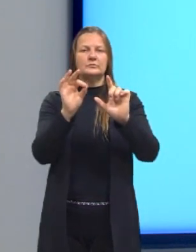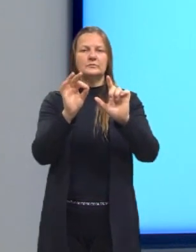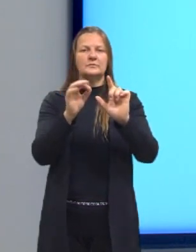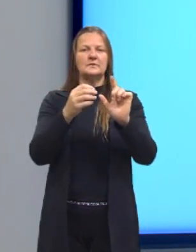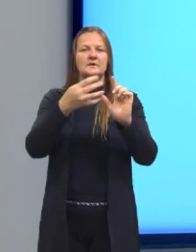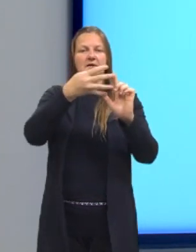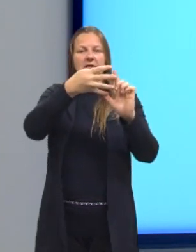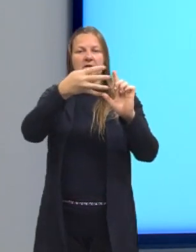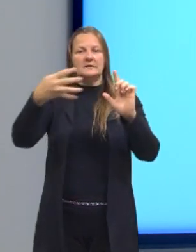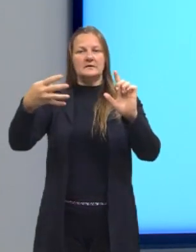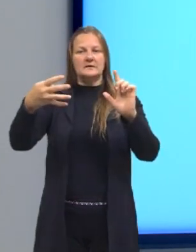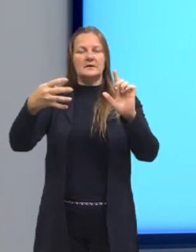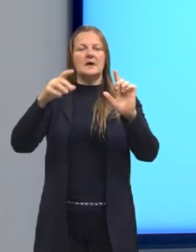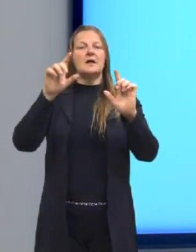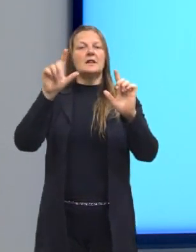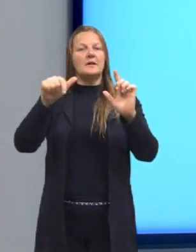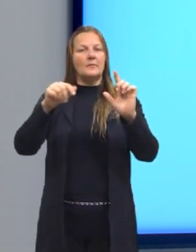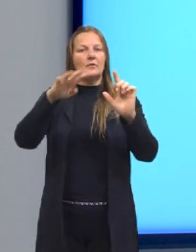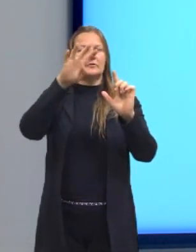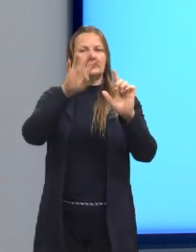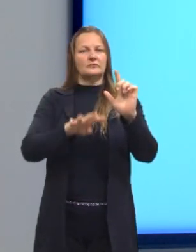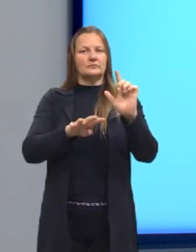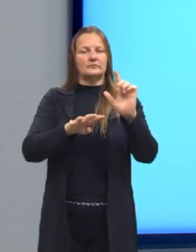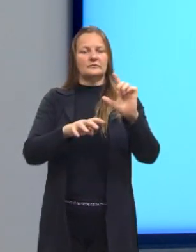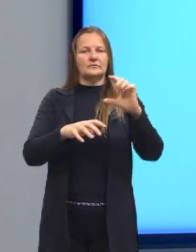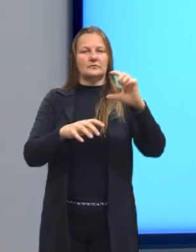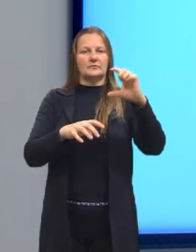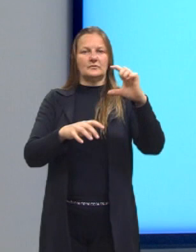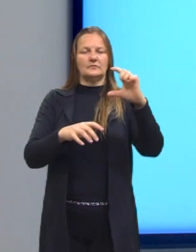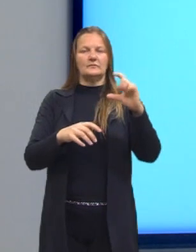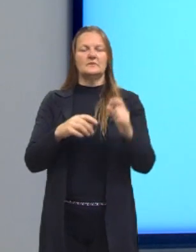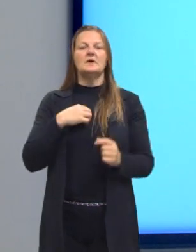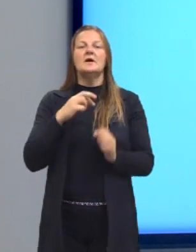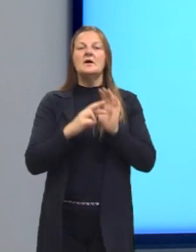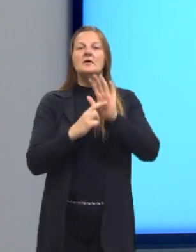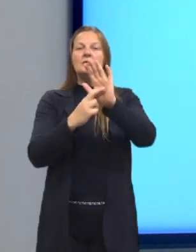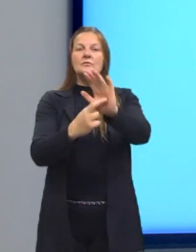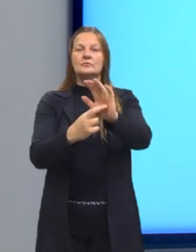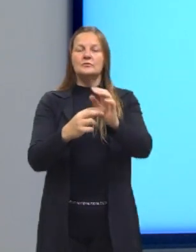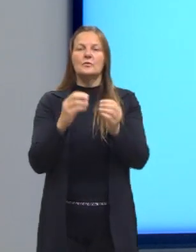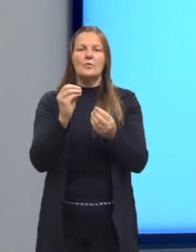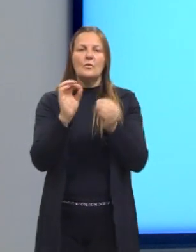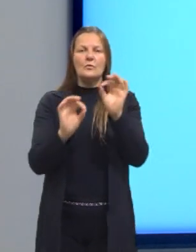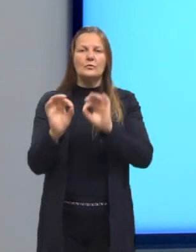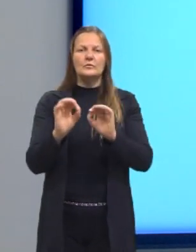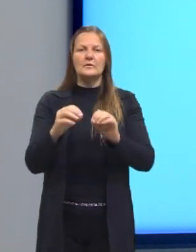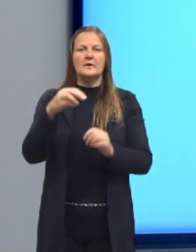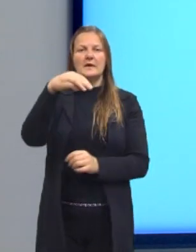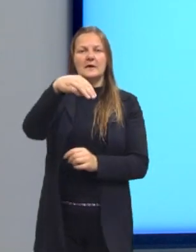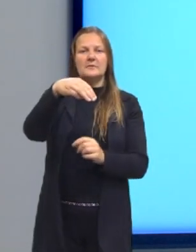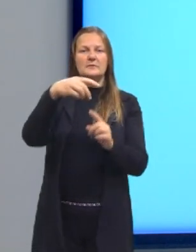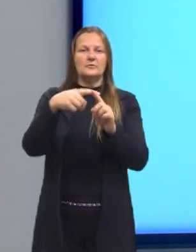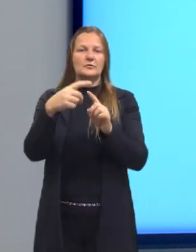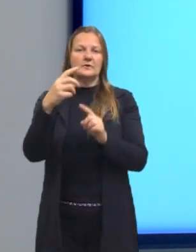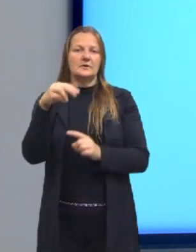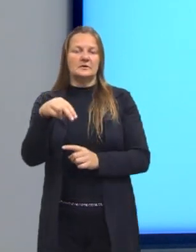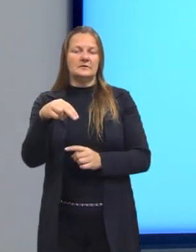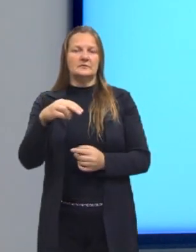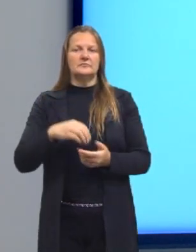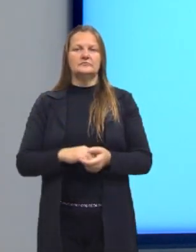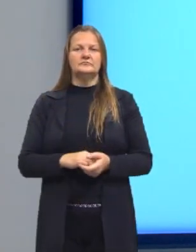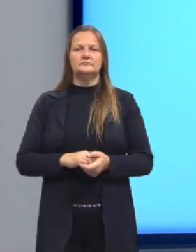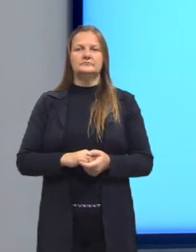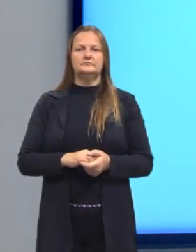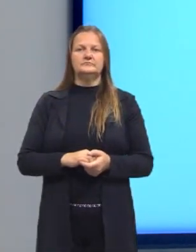a ordem de linha depois coluna nós representamos a ordem da nossa Matriz m por n indicando